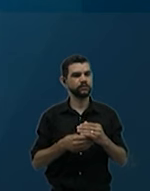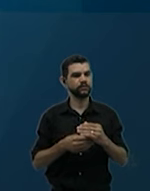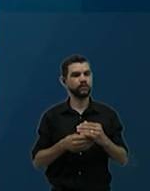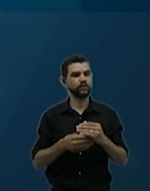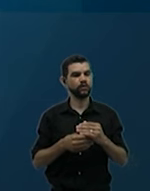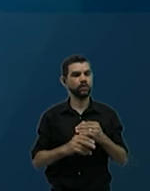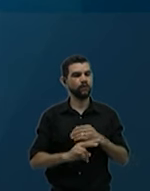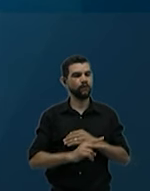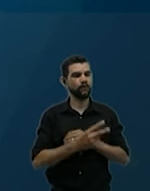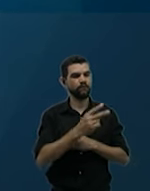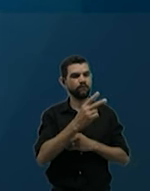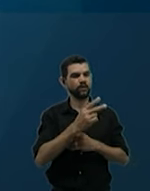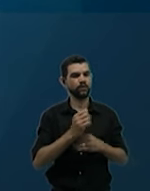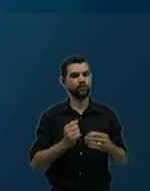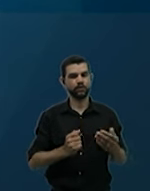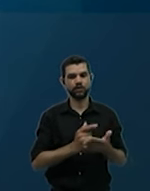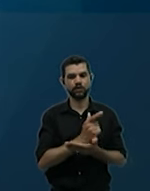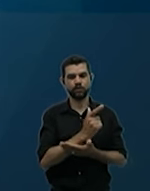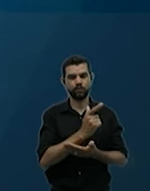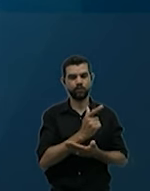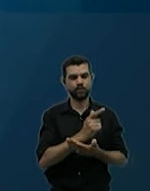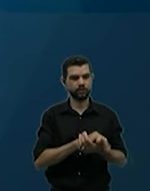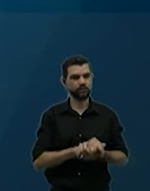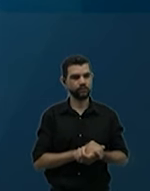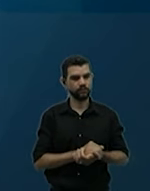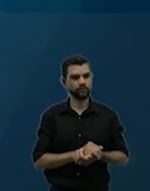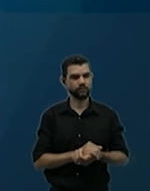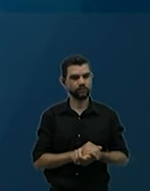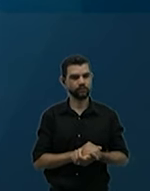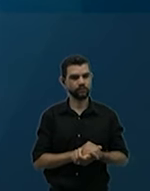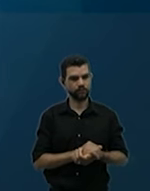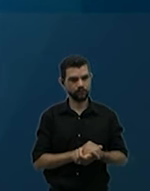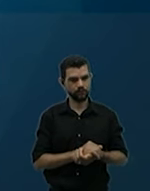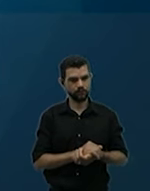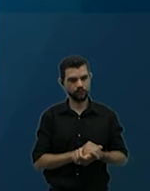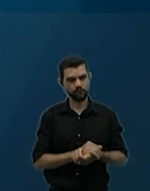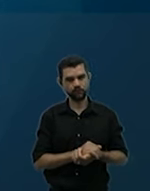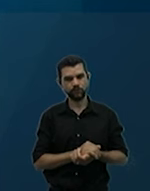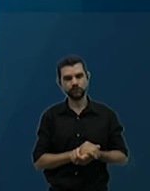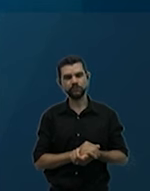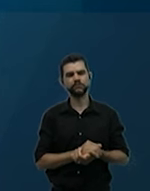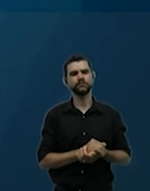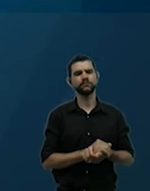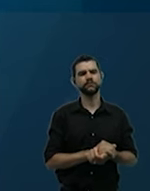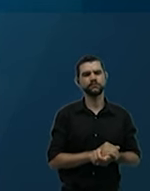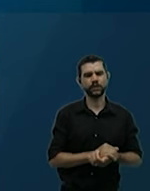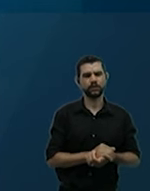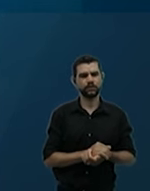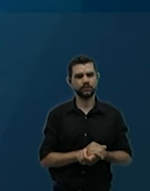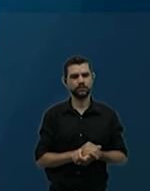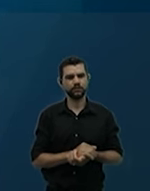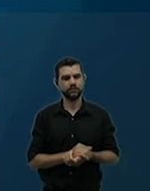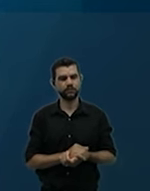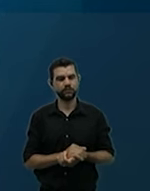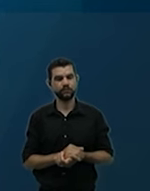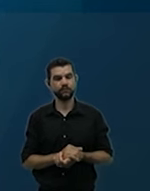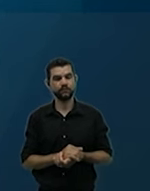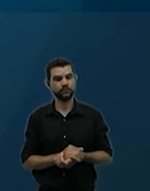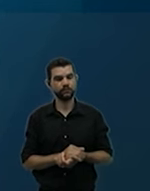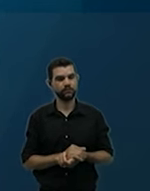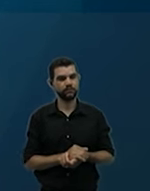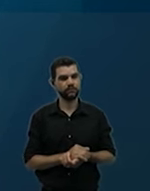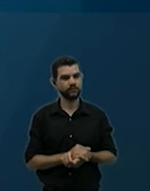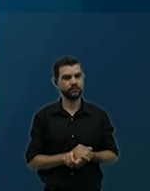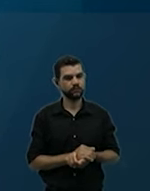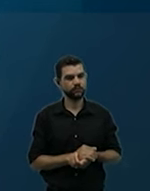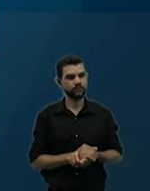Além das hipóteses já previstas pelo Código Tributário Nacional, a atribuição de